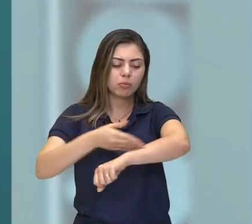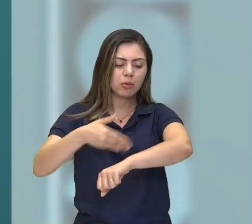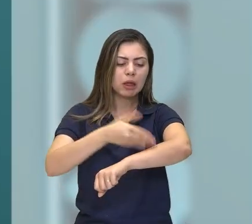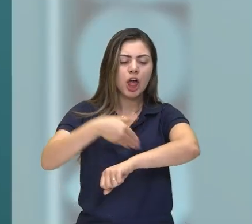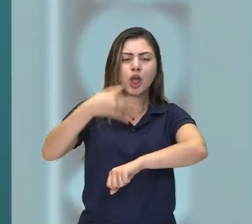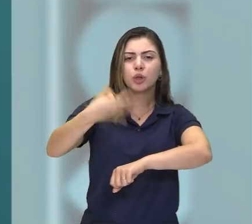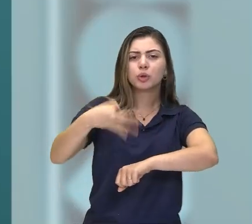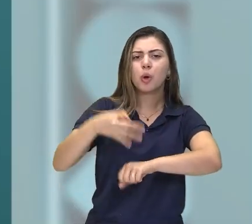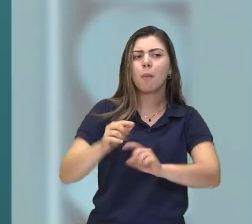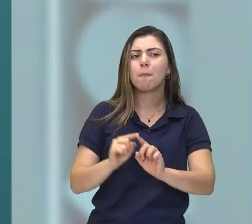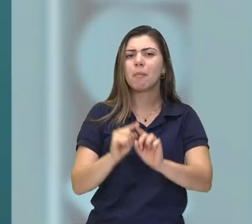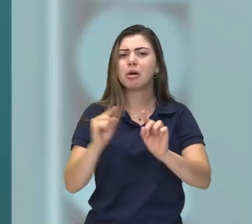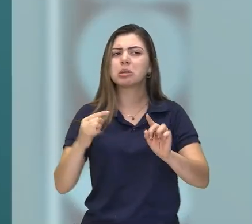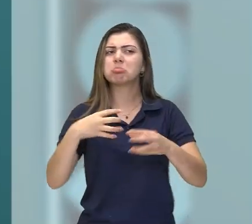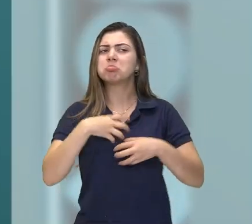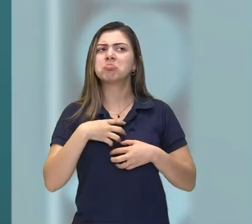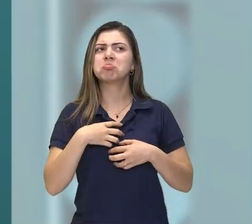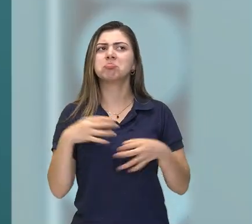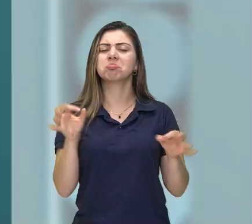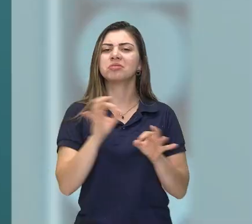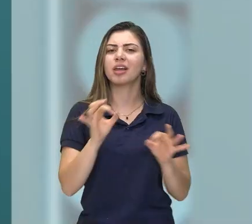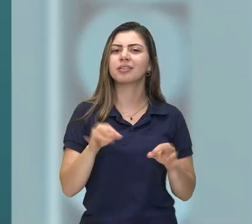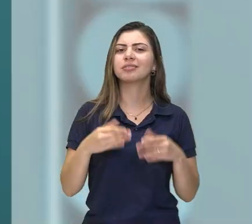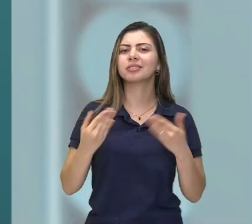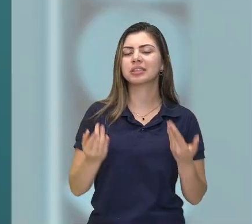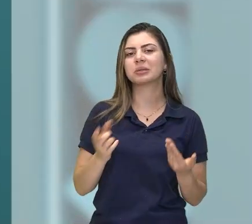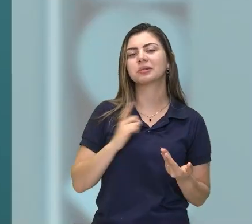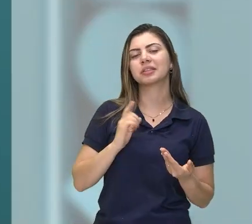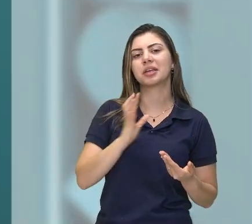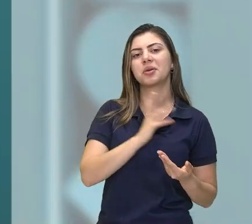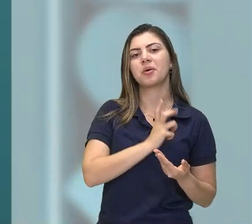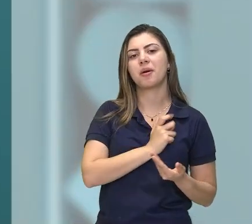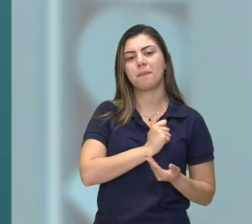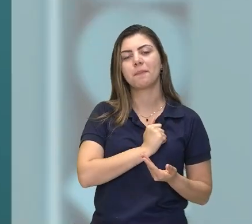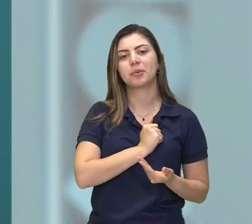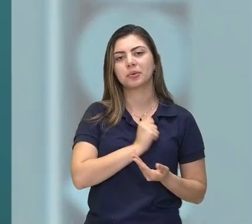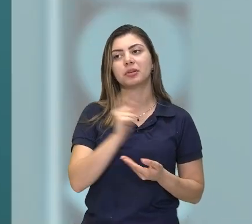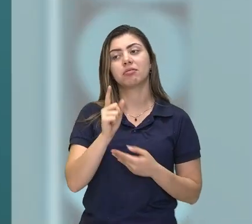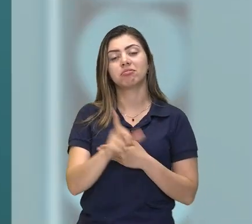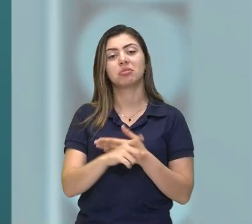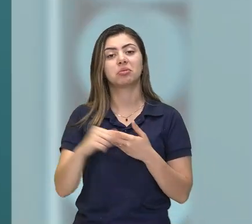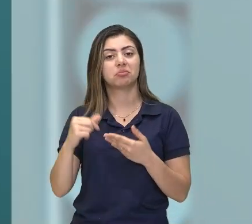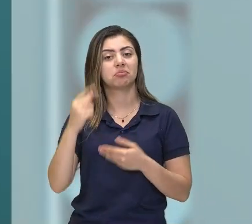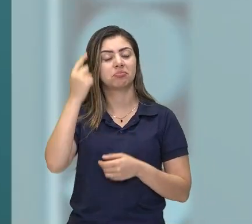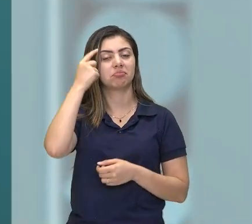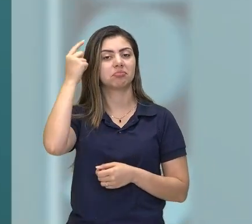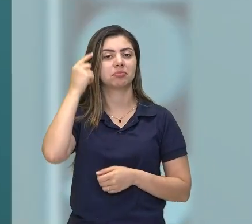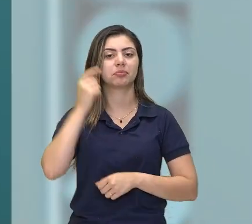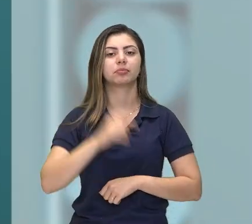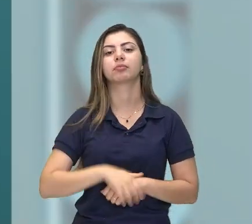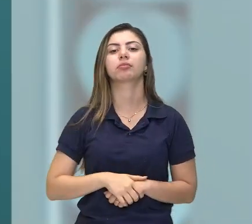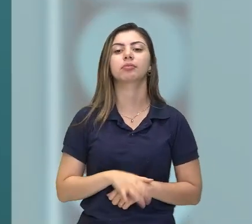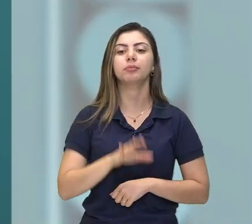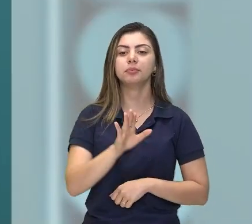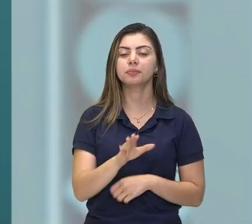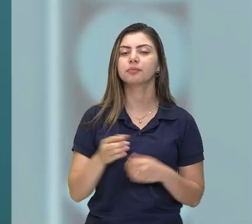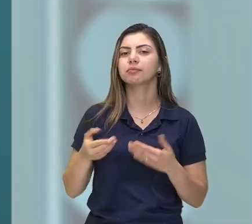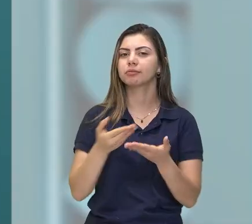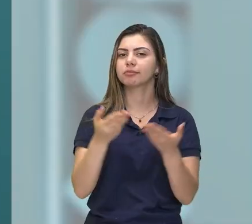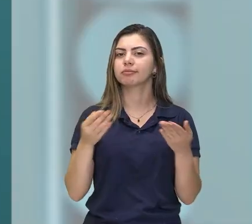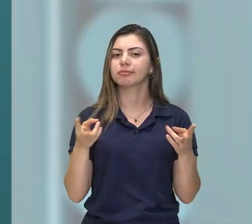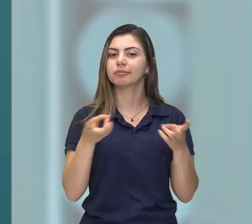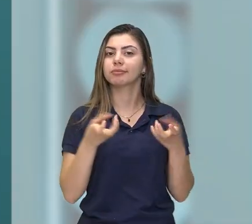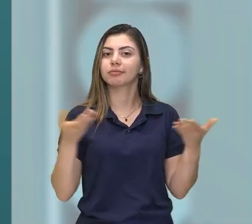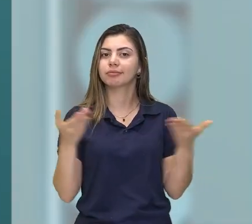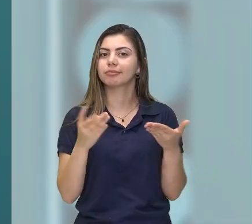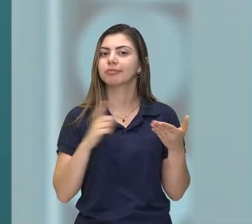não sentir. Então, o amor tem essa contradição na visão de Luiz Vaz de Camões. Agora, vocês vão perceber que na música que eu vou